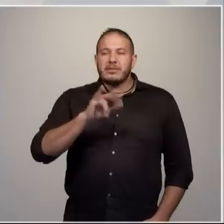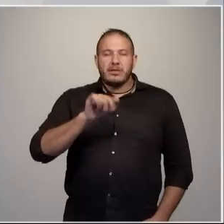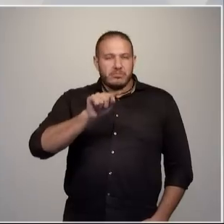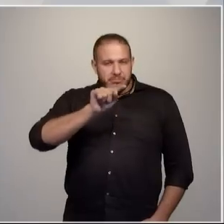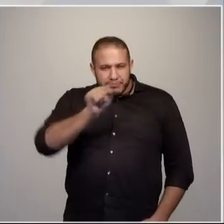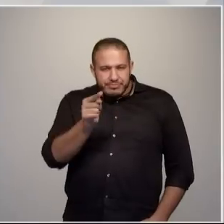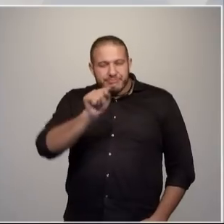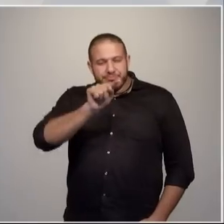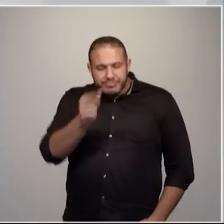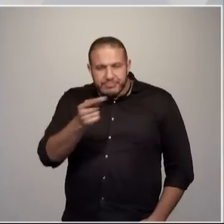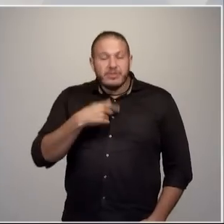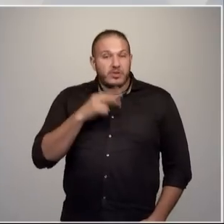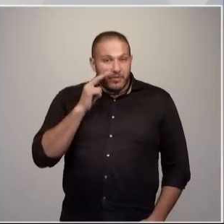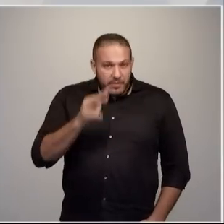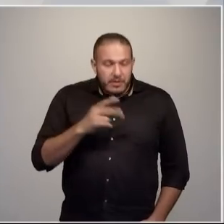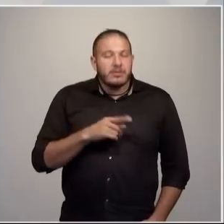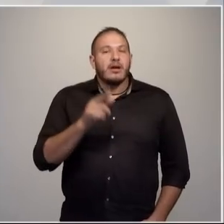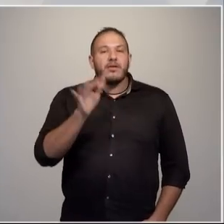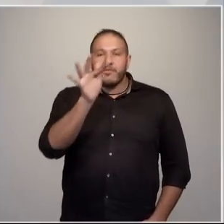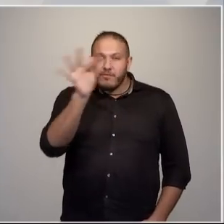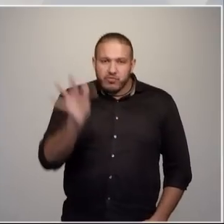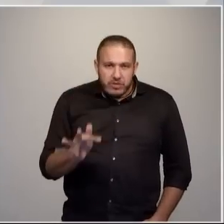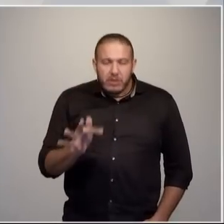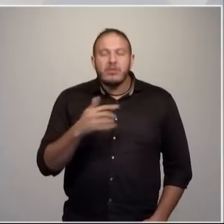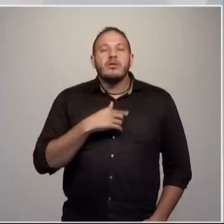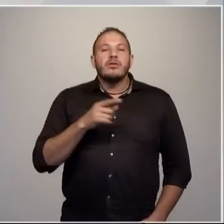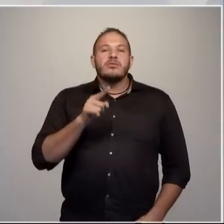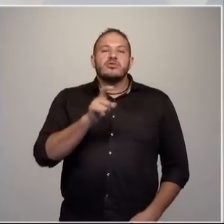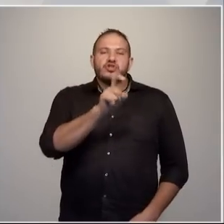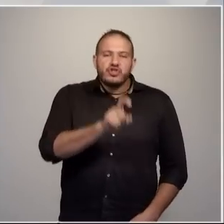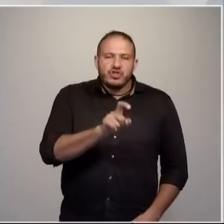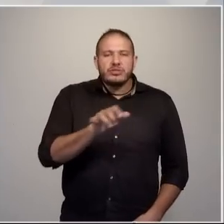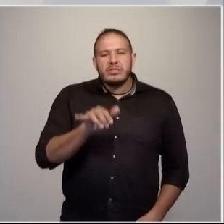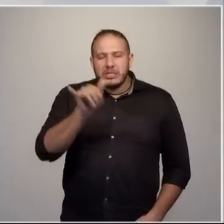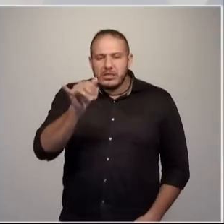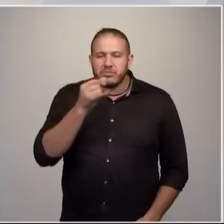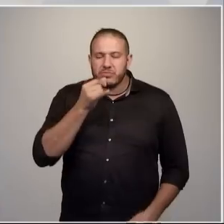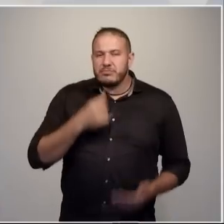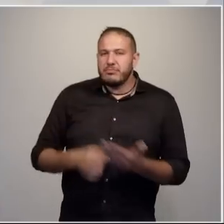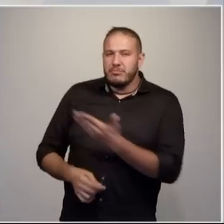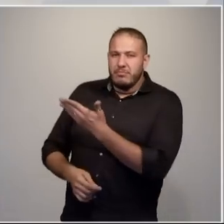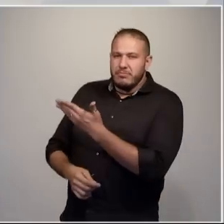Quando eu derivo essa função em x e y, eu obtenho 2x